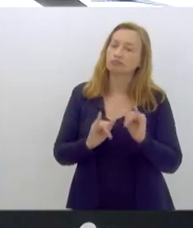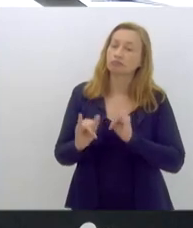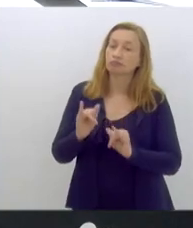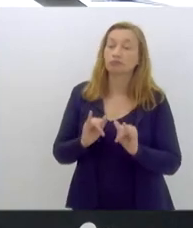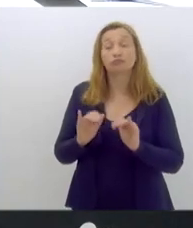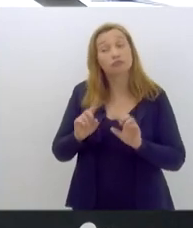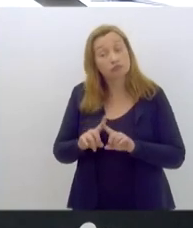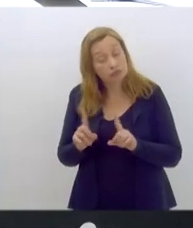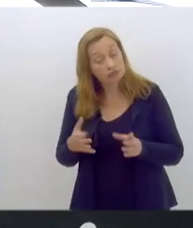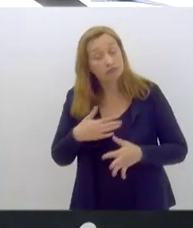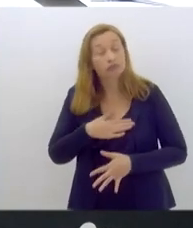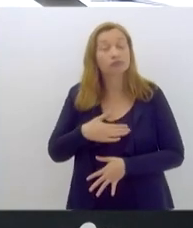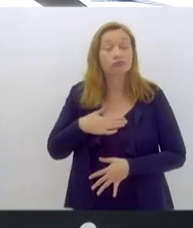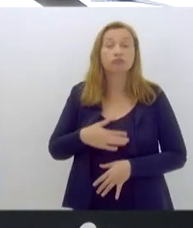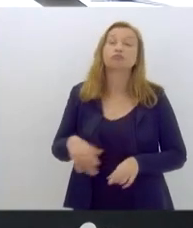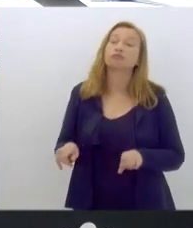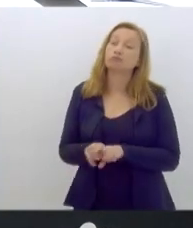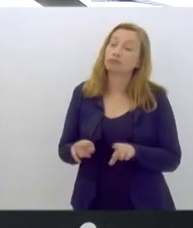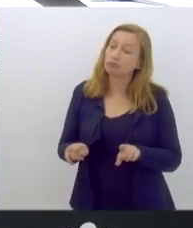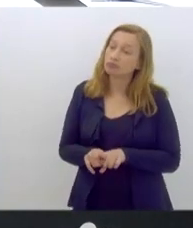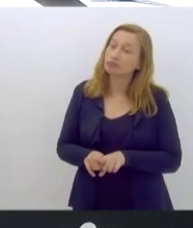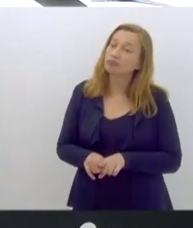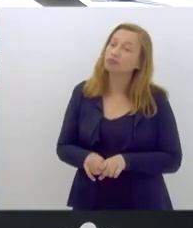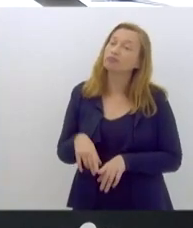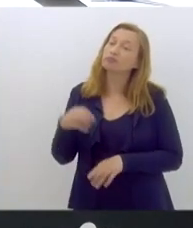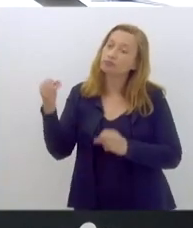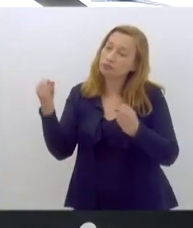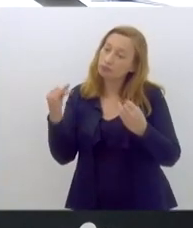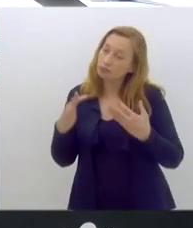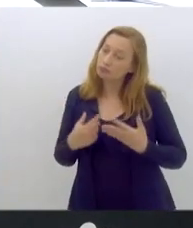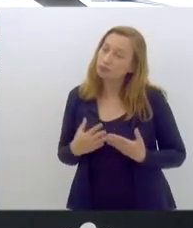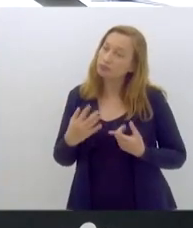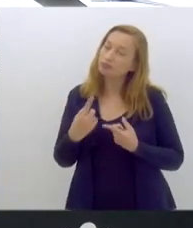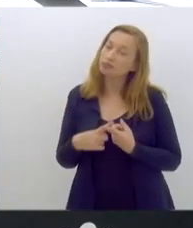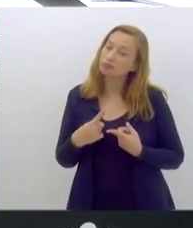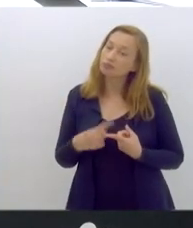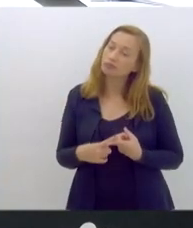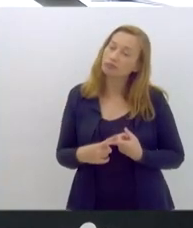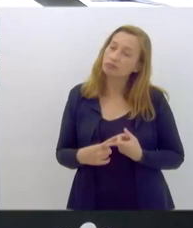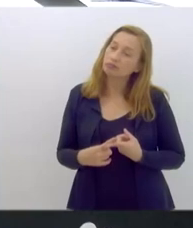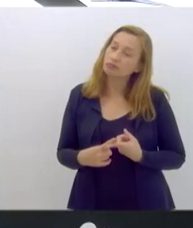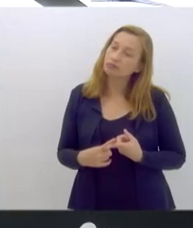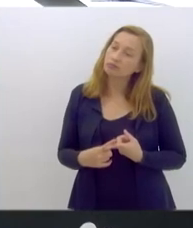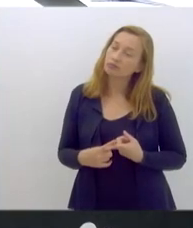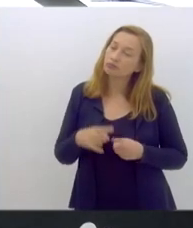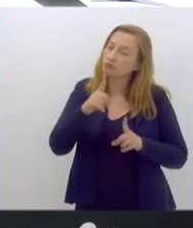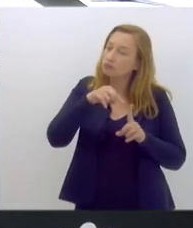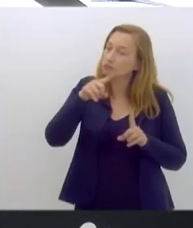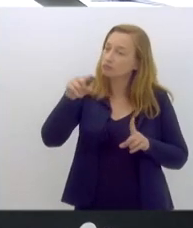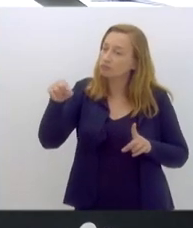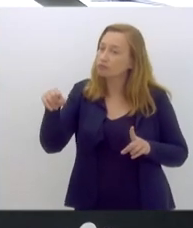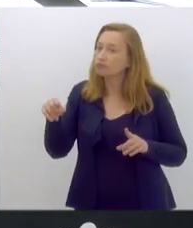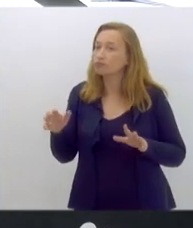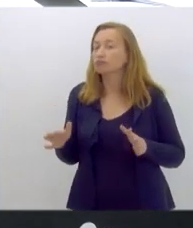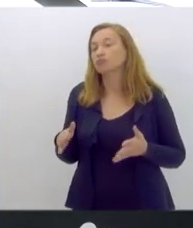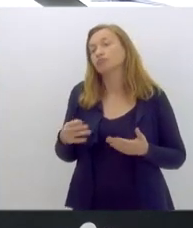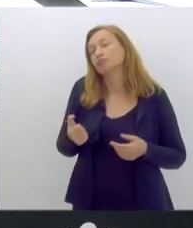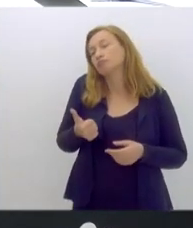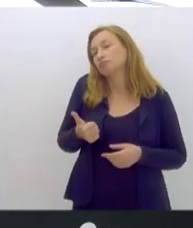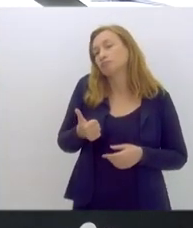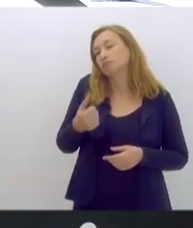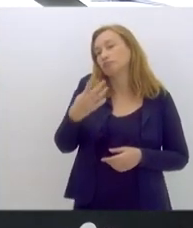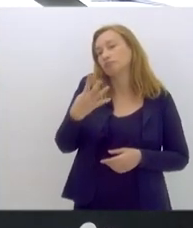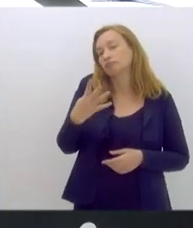mas eu gostaria também de ter uma explicação porque essa variação aí de praticamente quase